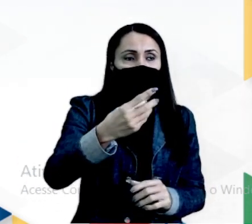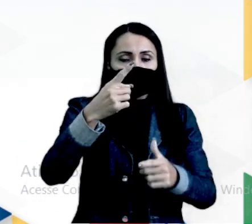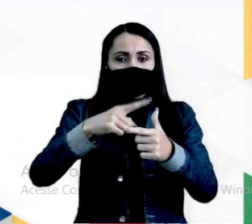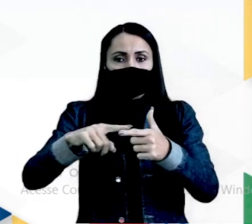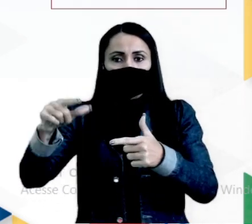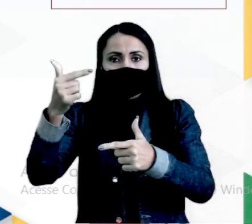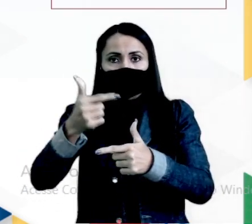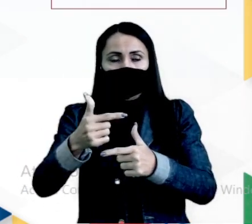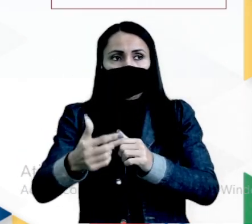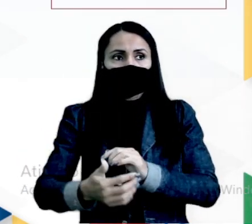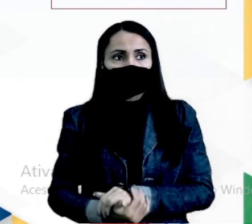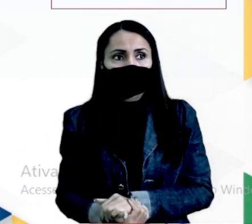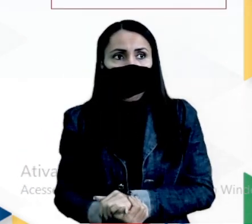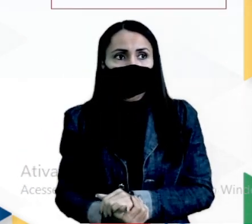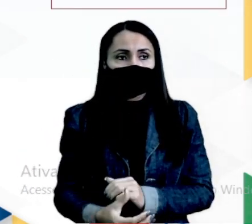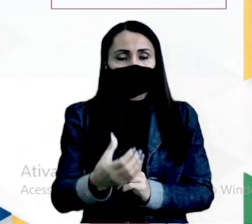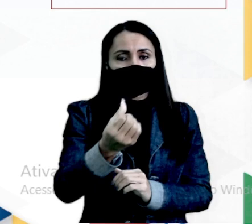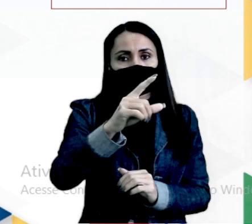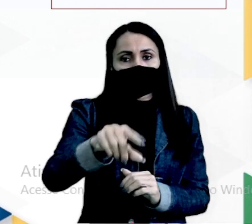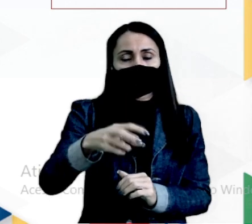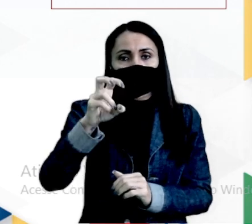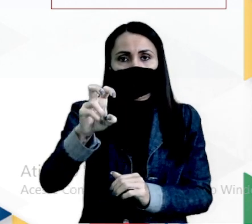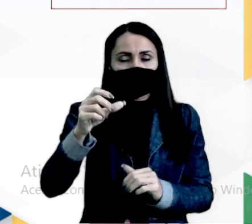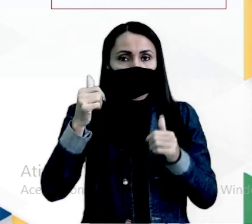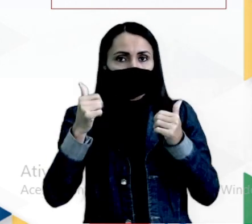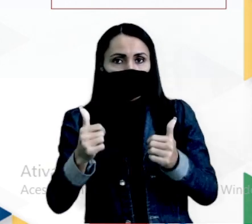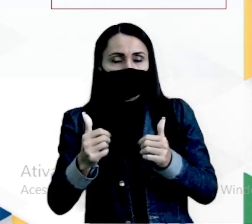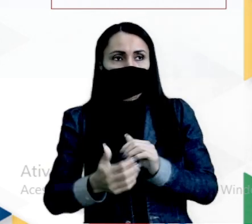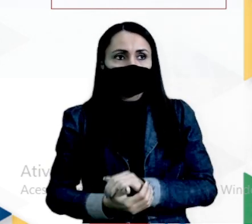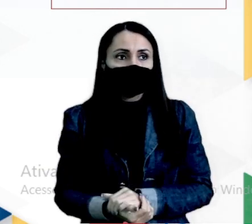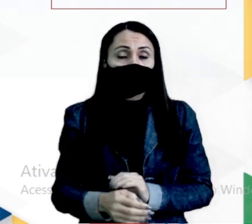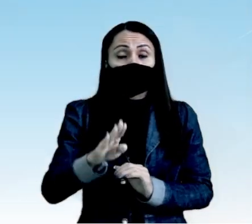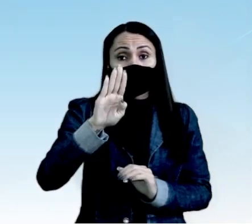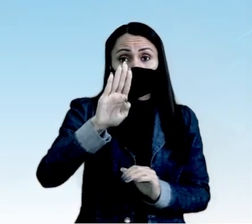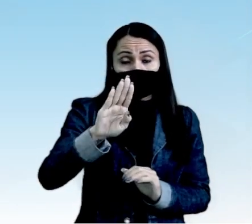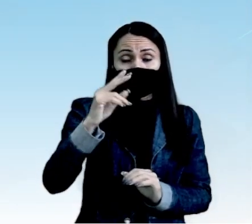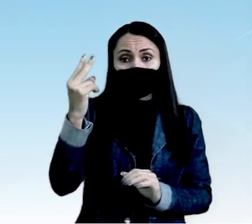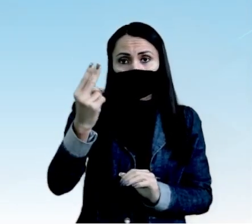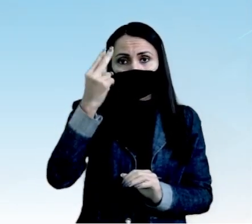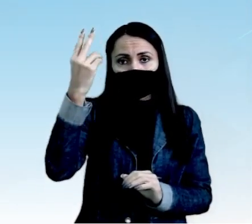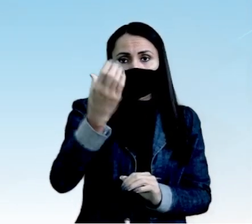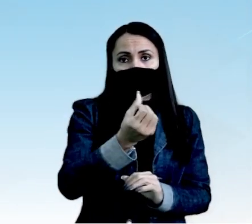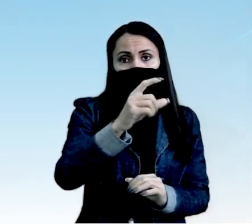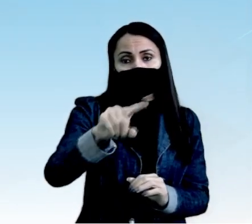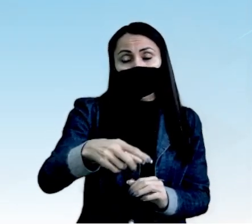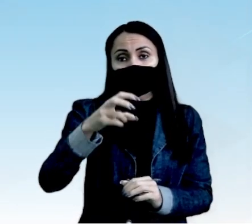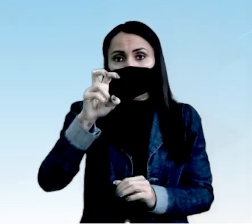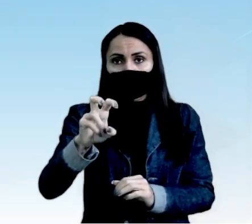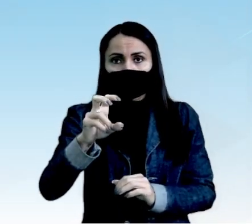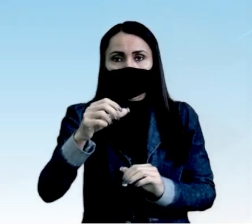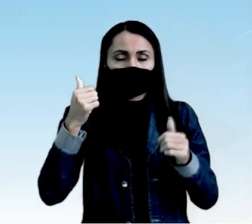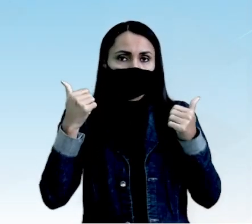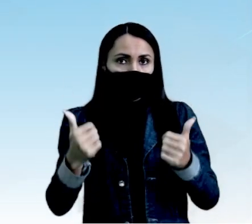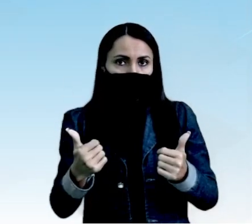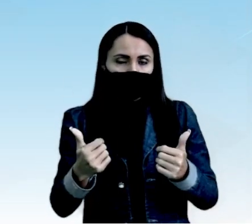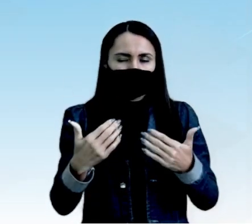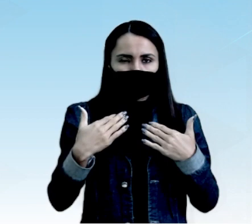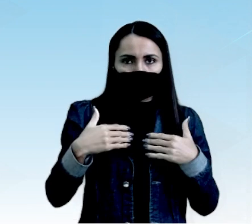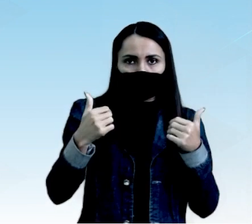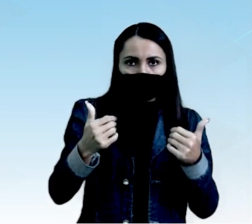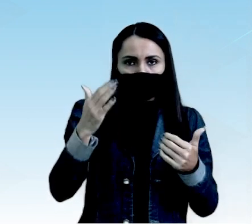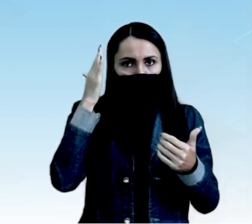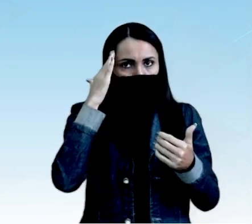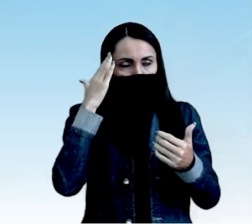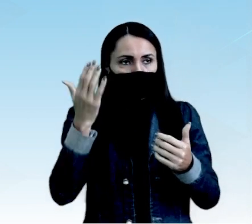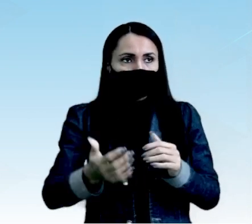eu vou dividir, né? Vai dar 6,5, beleza? Então o B vale 6,5, o A vale 3,5. Fechou? Tranquilo aí?